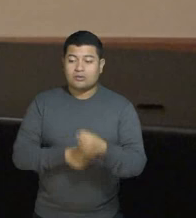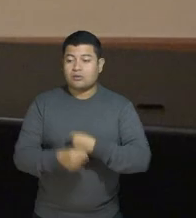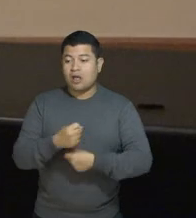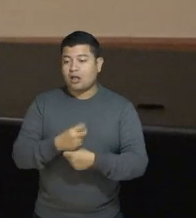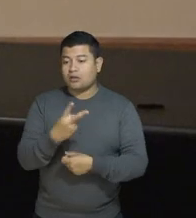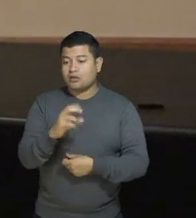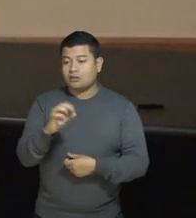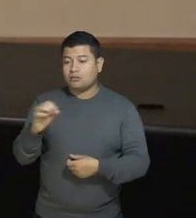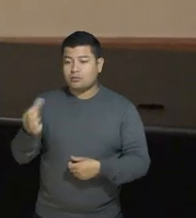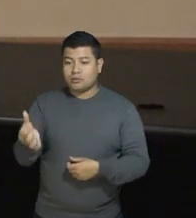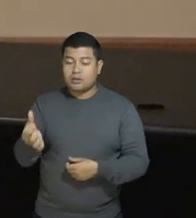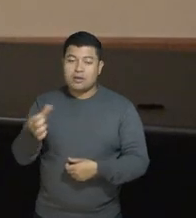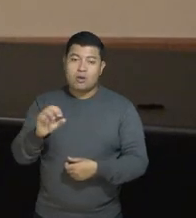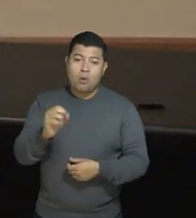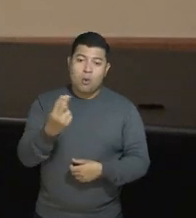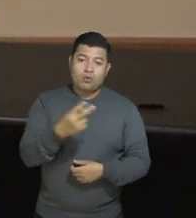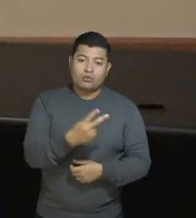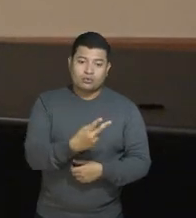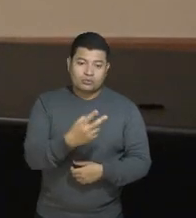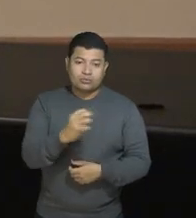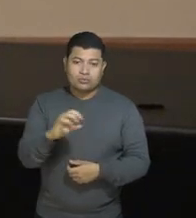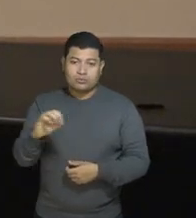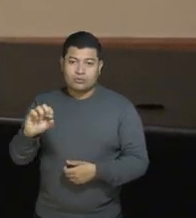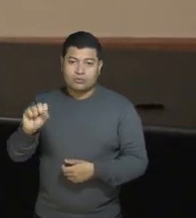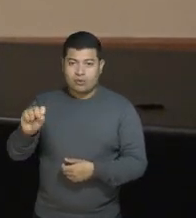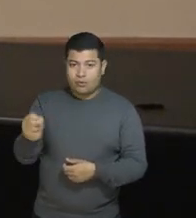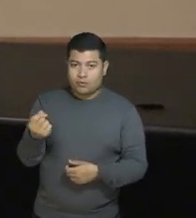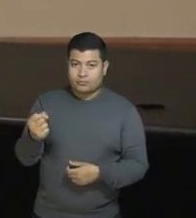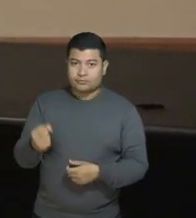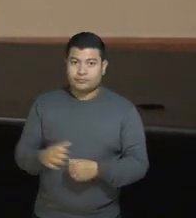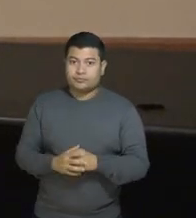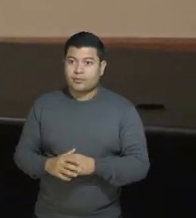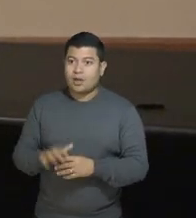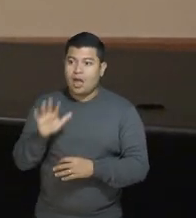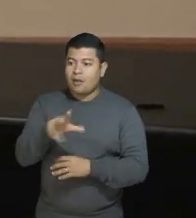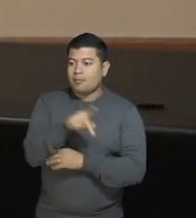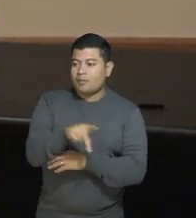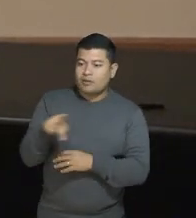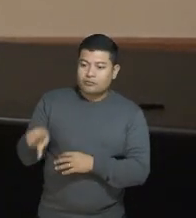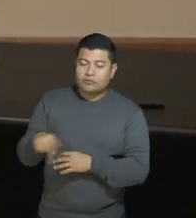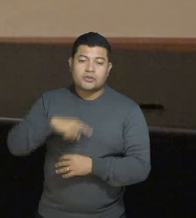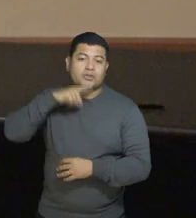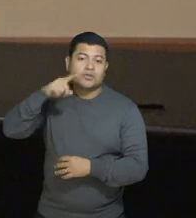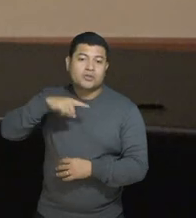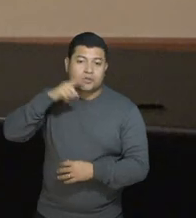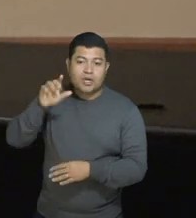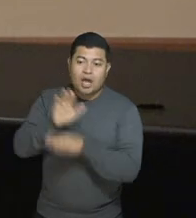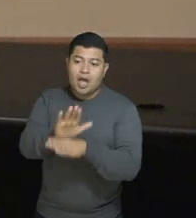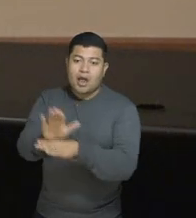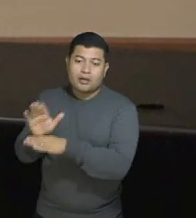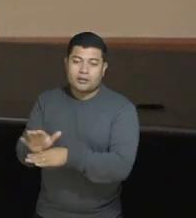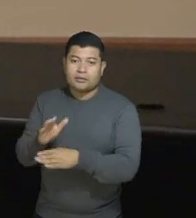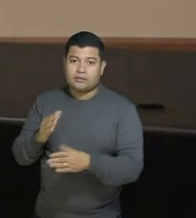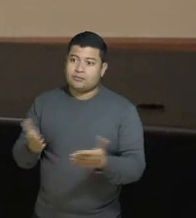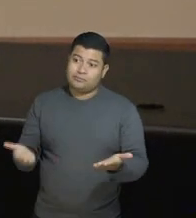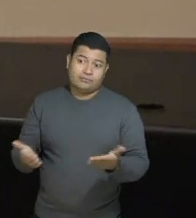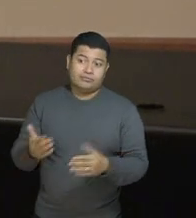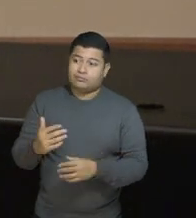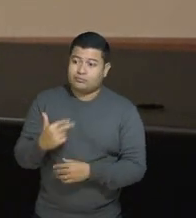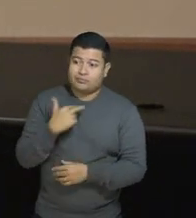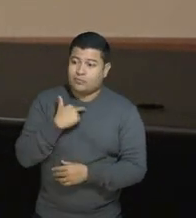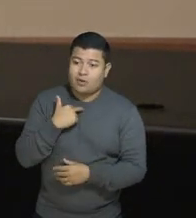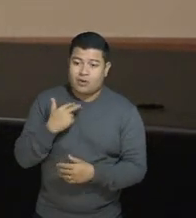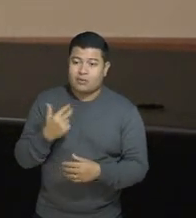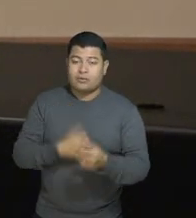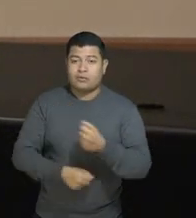mas o segundo professor não dá mais conta, ah, mas o professor de AE... Não dá, e não dá mesmo, a gente já está em 2023. Elas foram